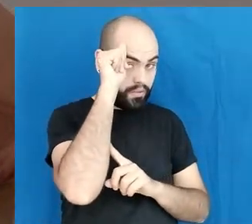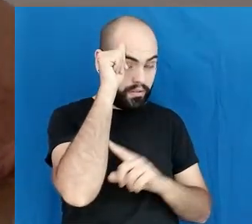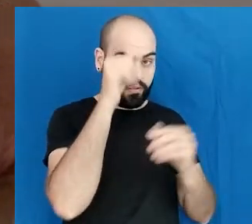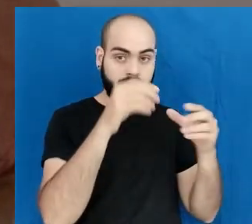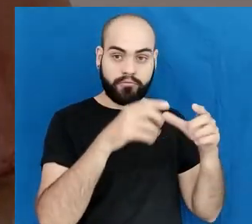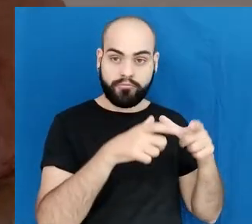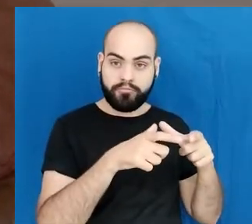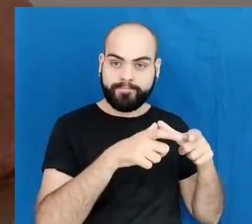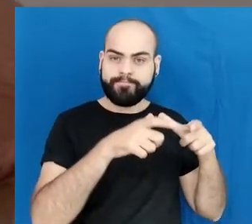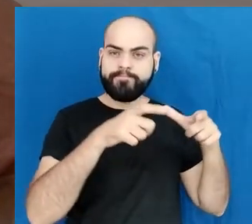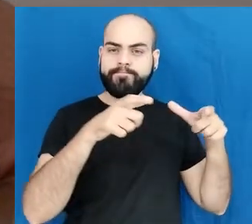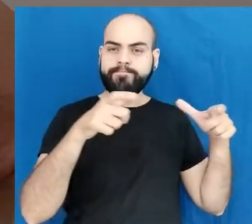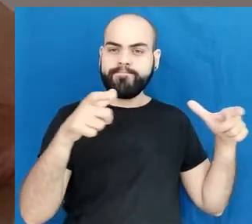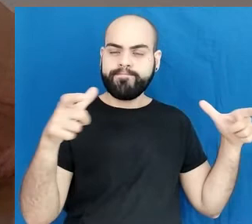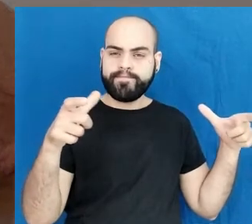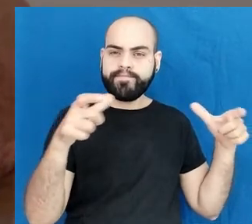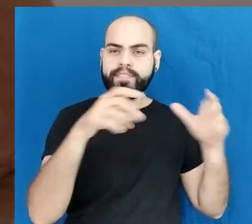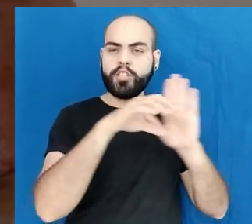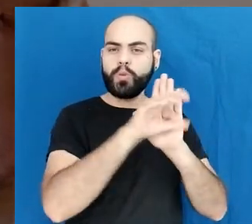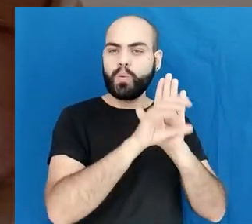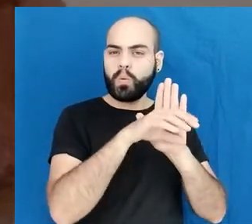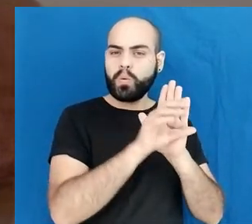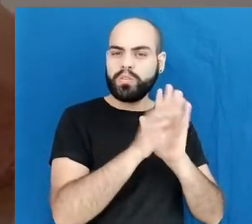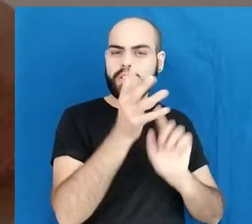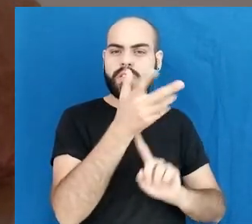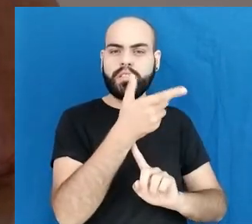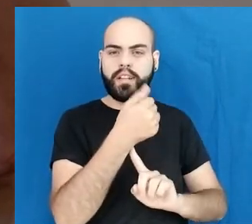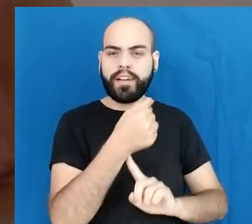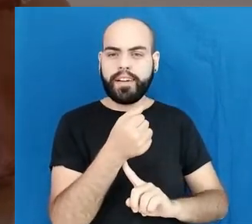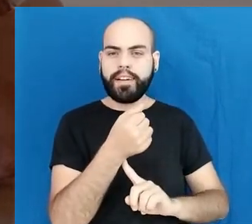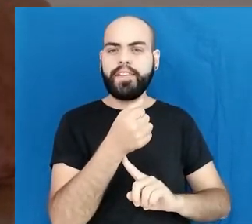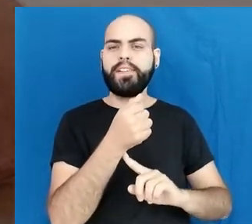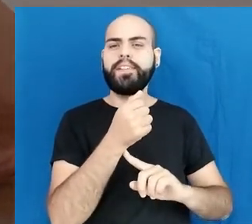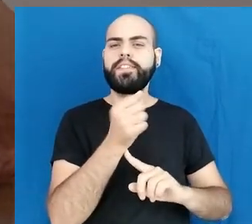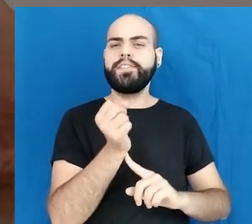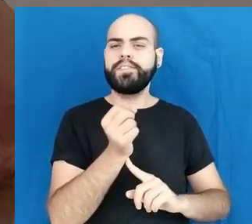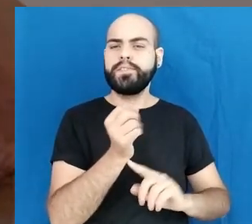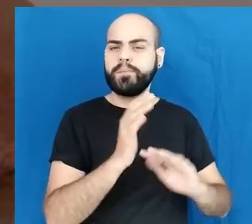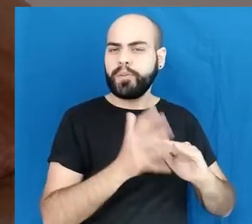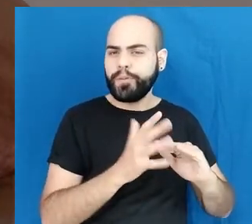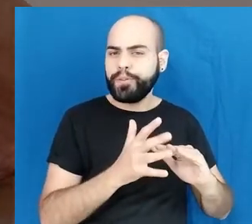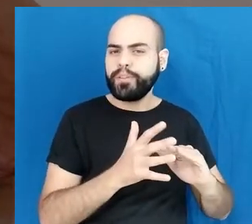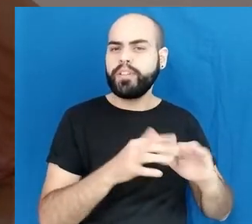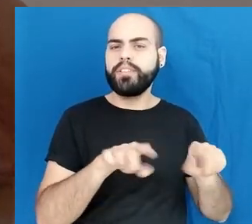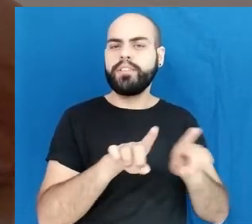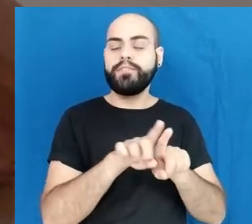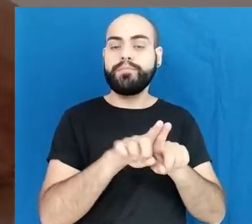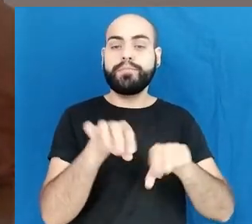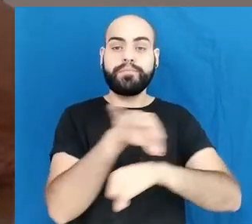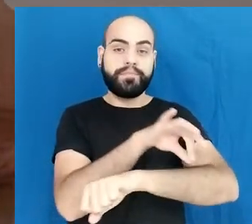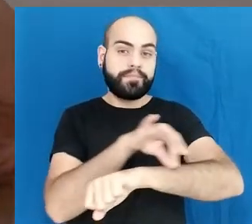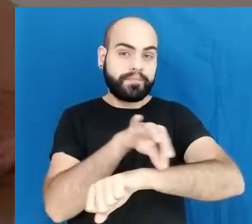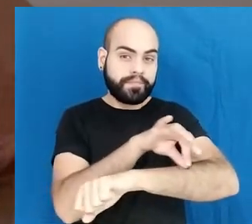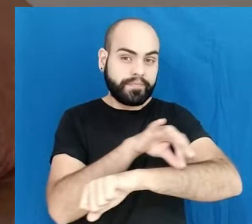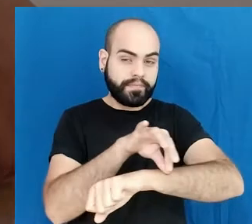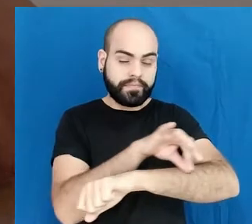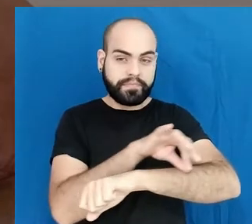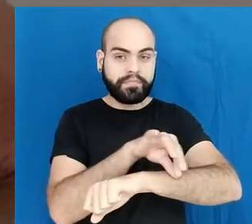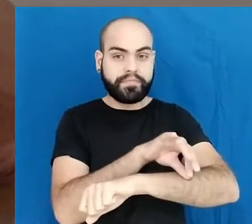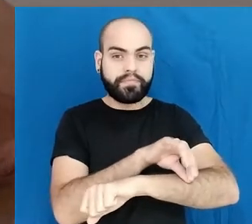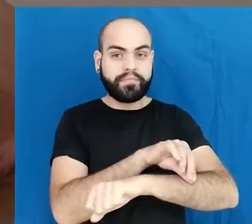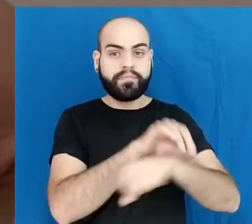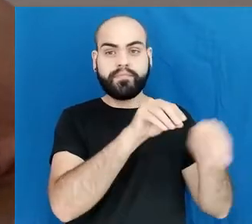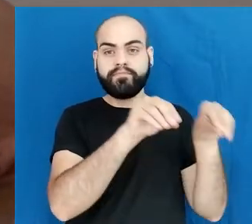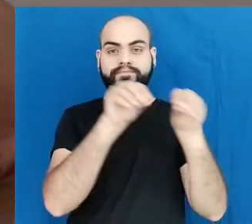estendendo um pouco daquele conceito de arte moderna e de arquitetura, especialmente